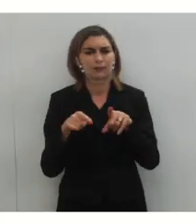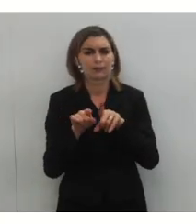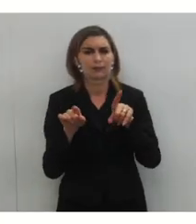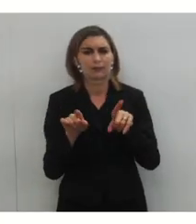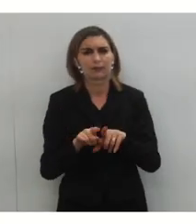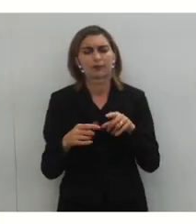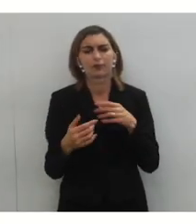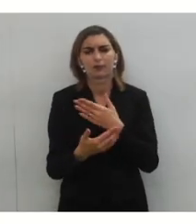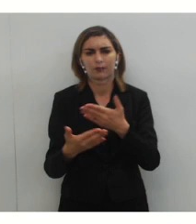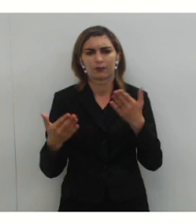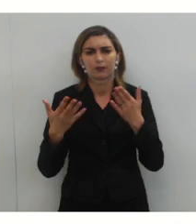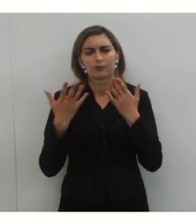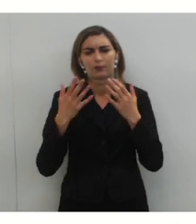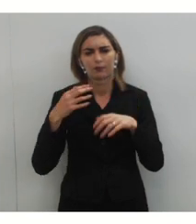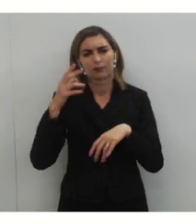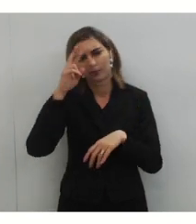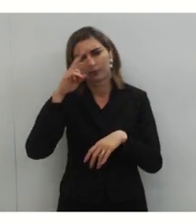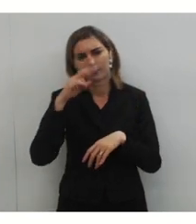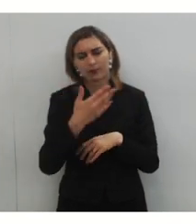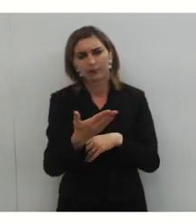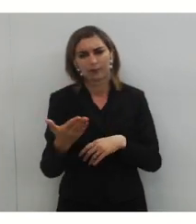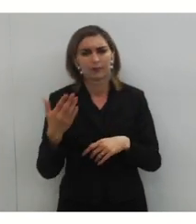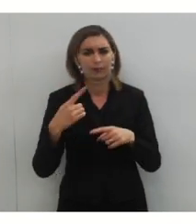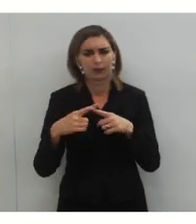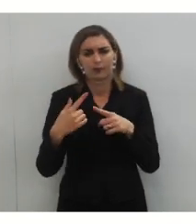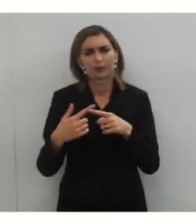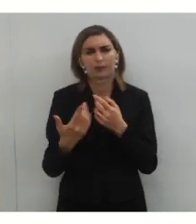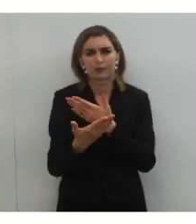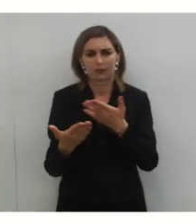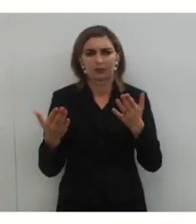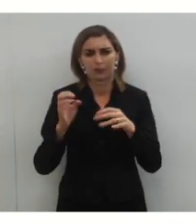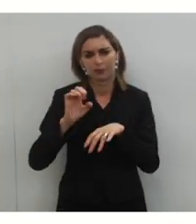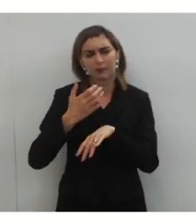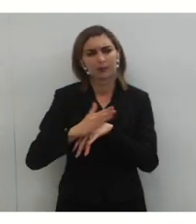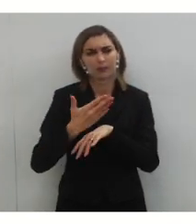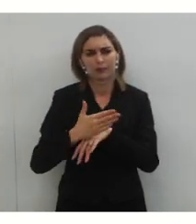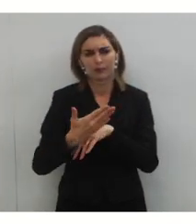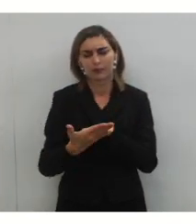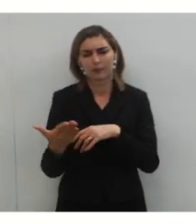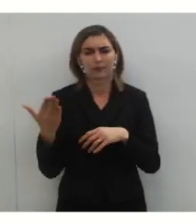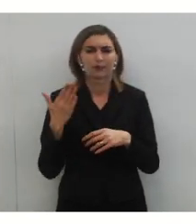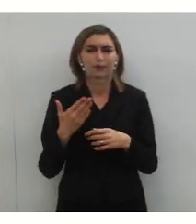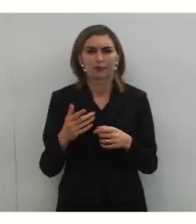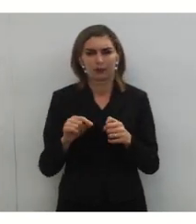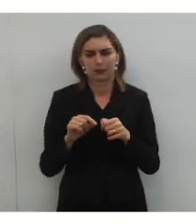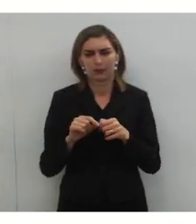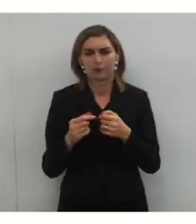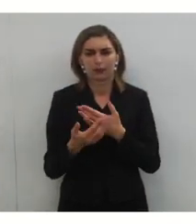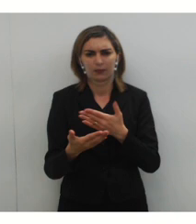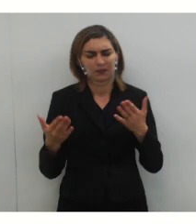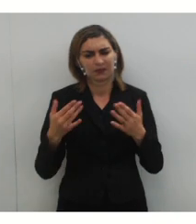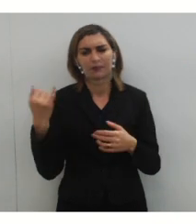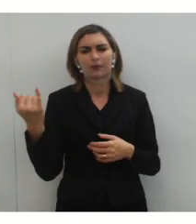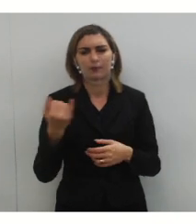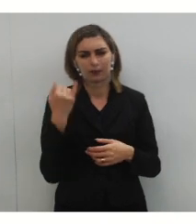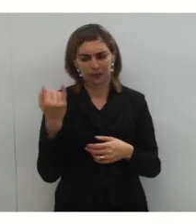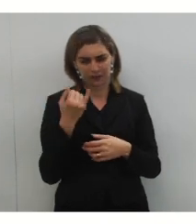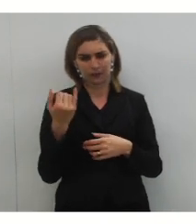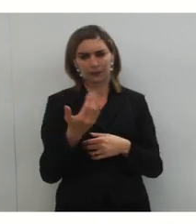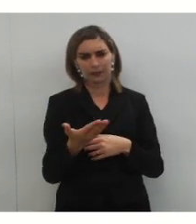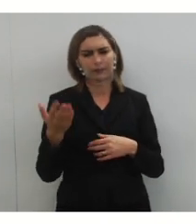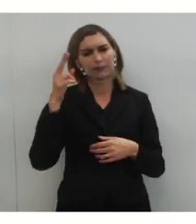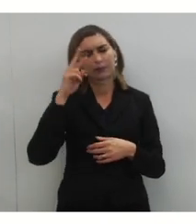Também, né, quero aqui lembrar, né, porque para os nossos exercícios isso aqui vai ser bastante importante,